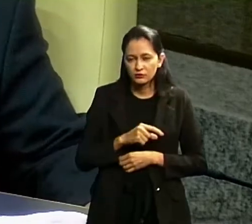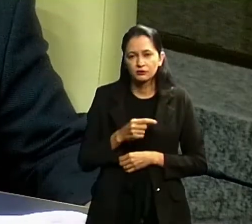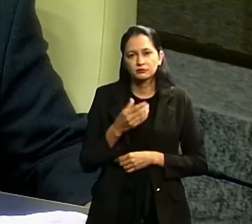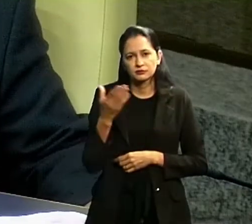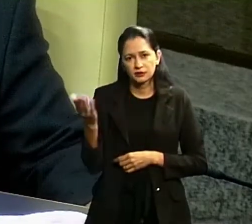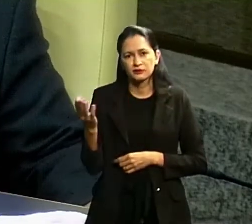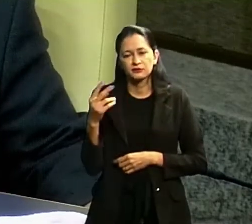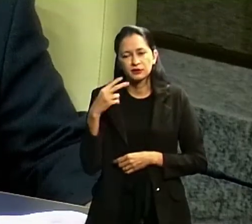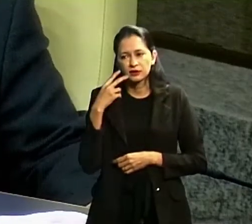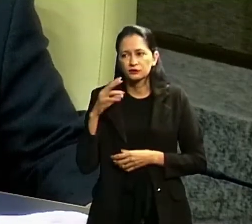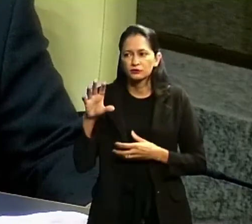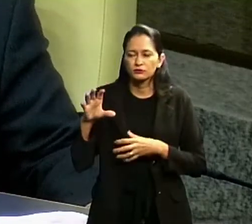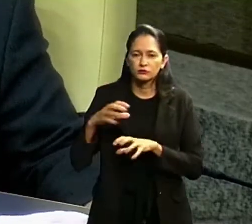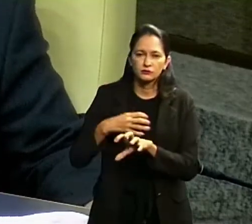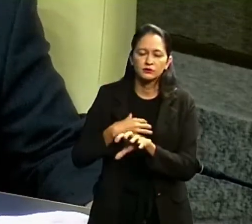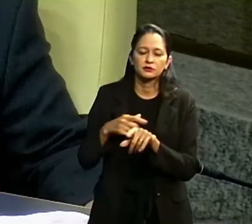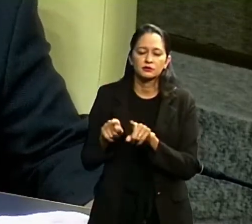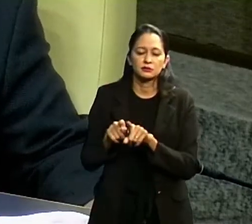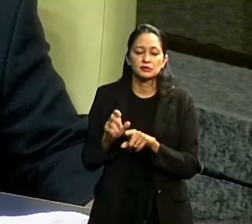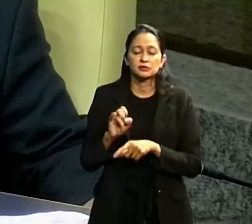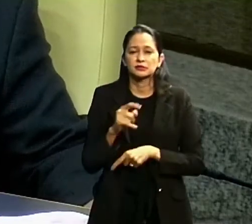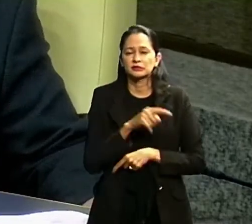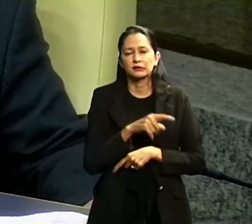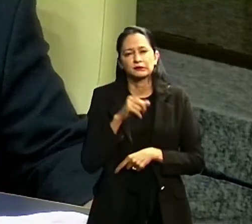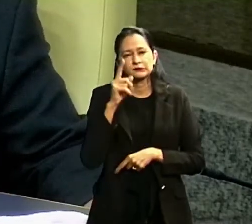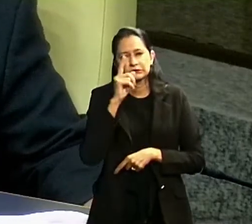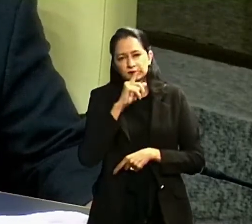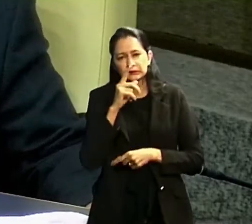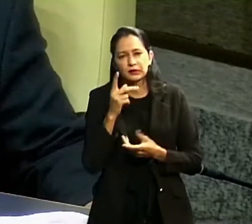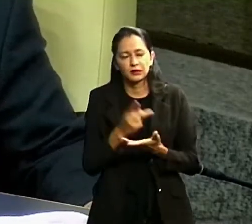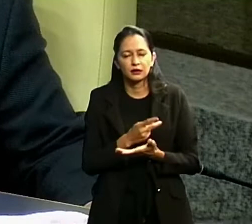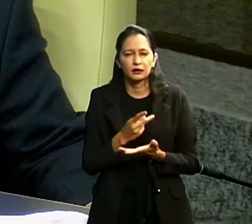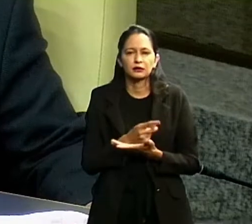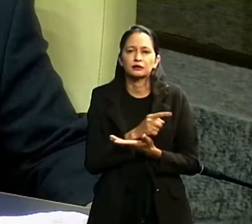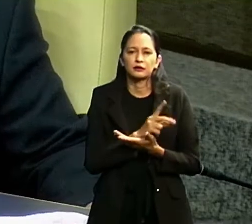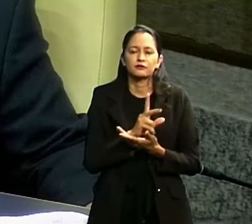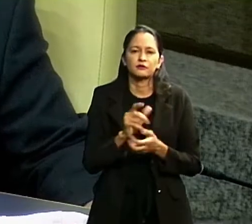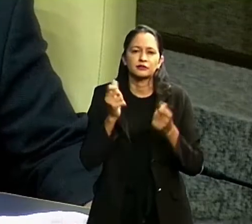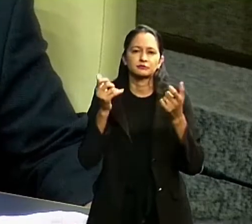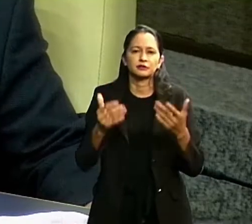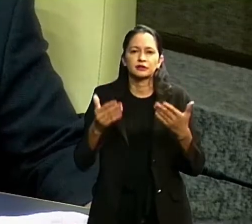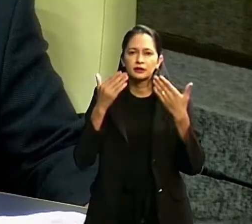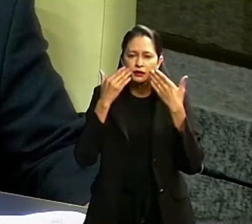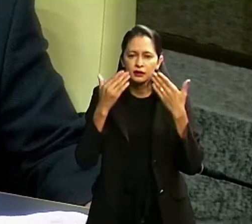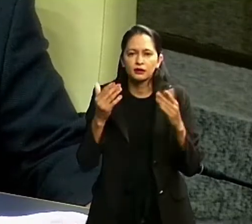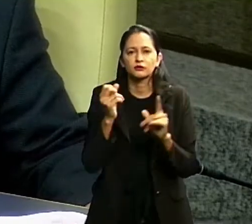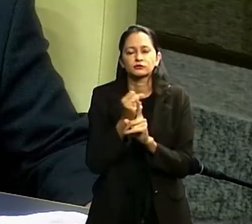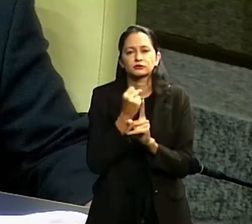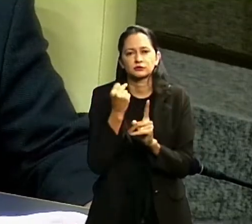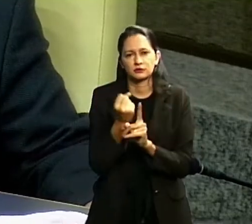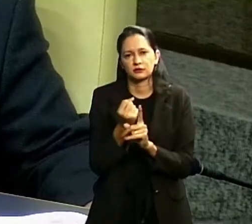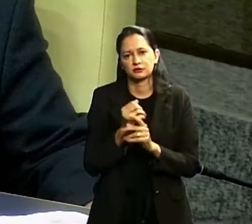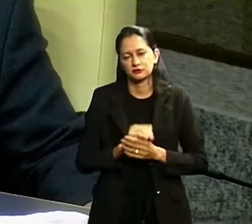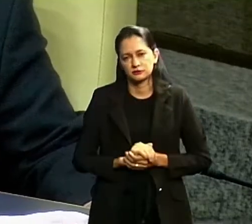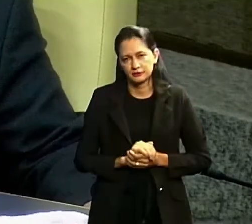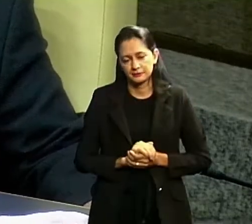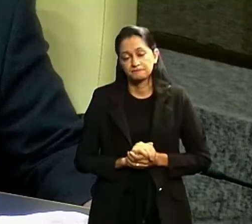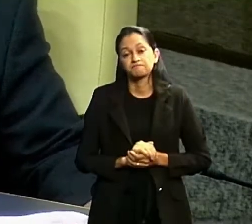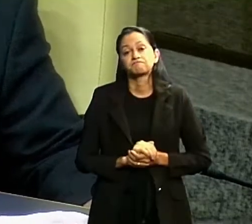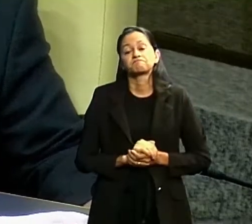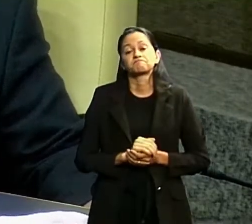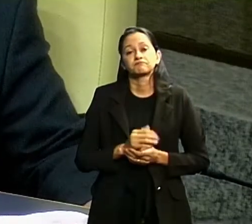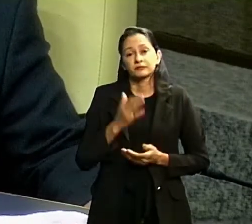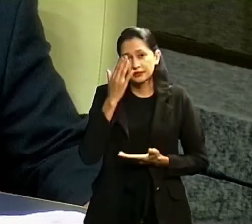vereadora, porque eu acho que se ele teve algum deslize ou teve alguma coisa, vai falar para a sociedade o que ele pensa. Eu tenho certeza absoluta que